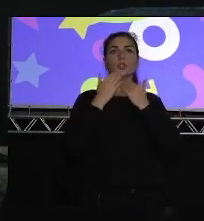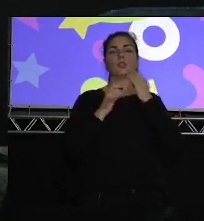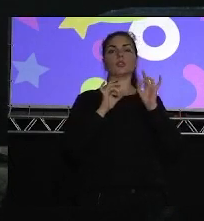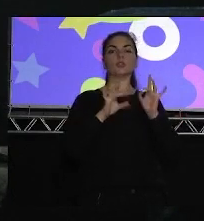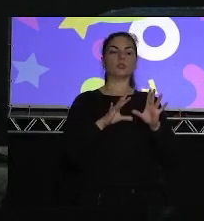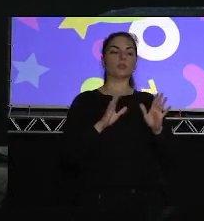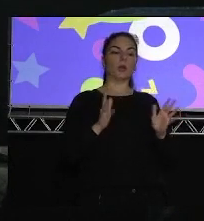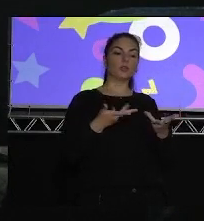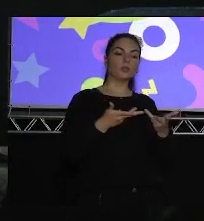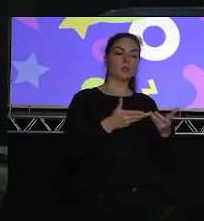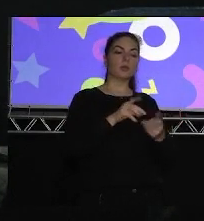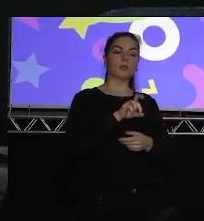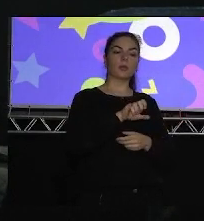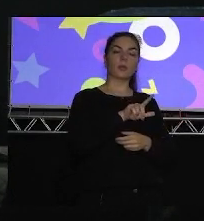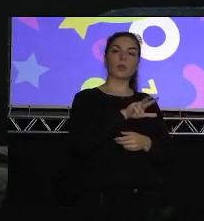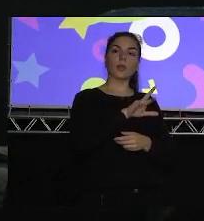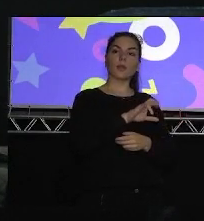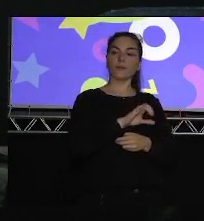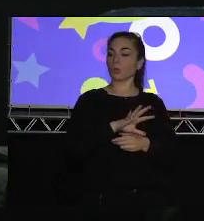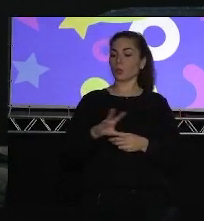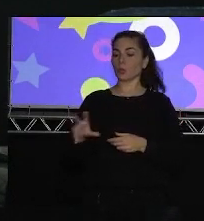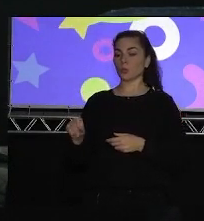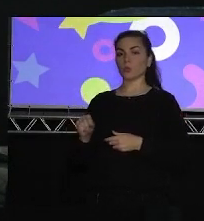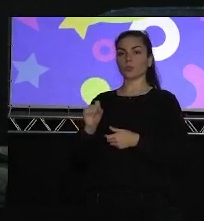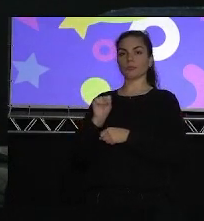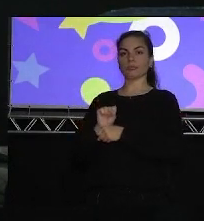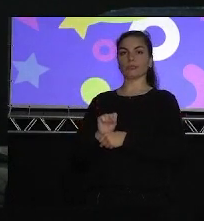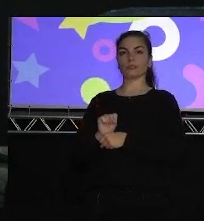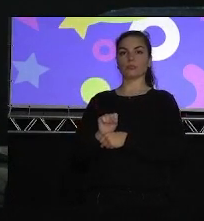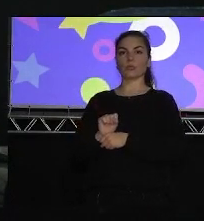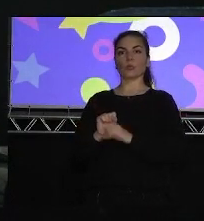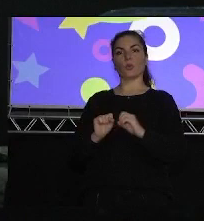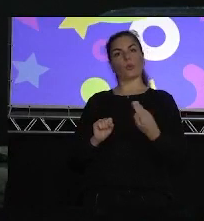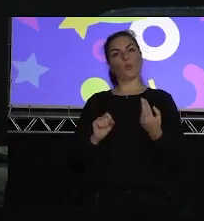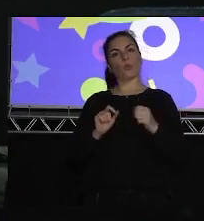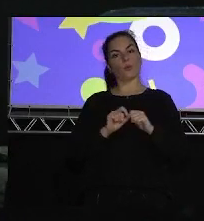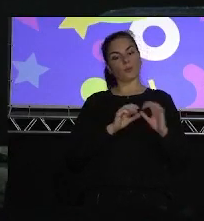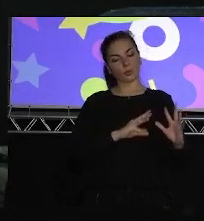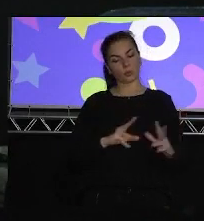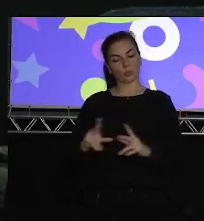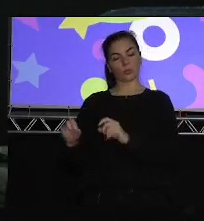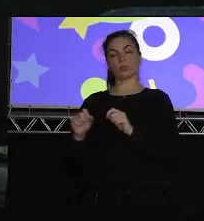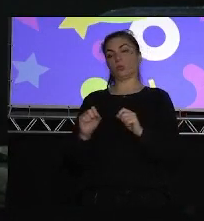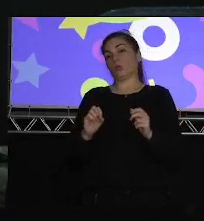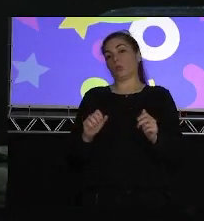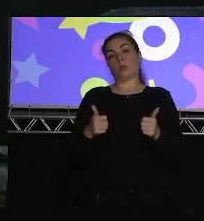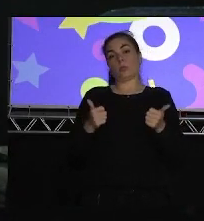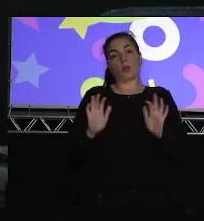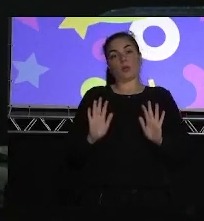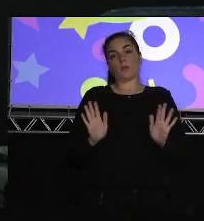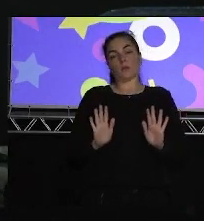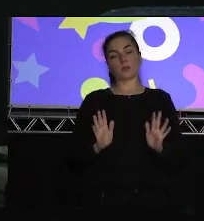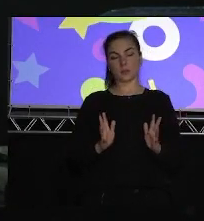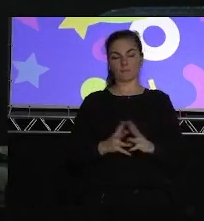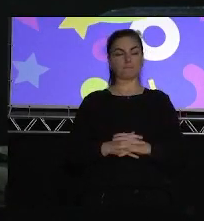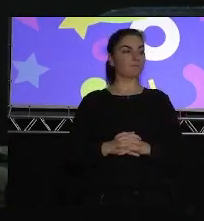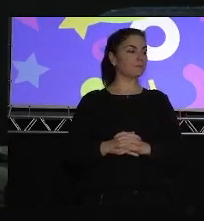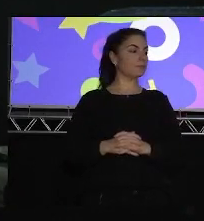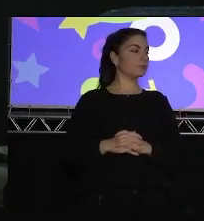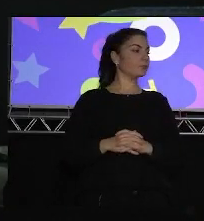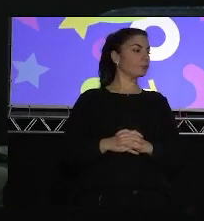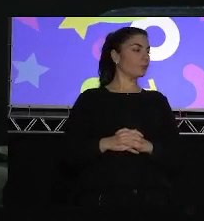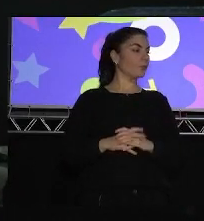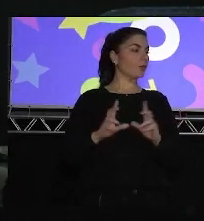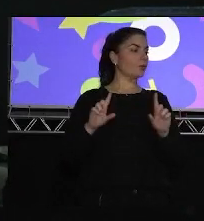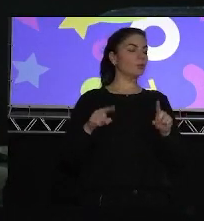delivery, se o resto não está ágil. Ou faço a cadeia toda, ou é melhor nem fazer. Tá? E os desafios que